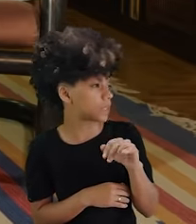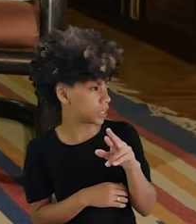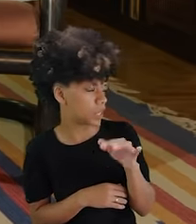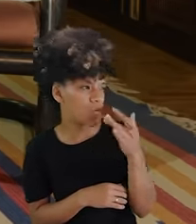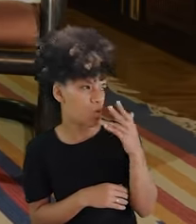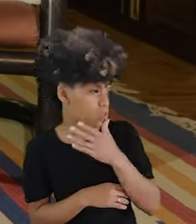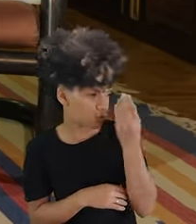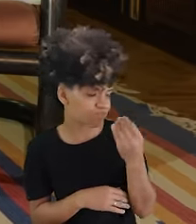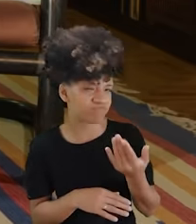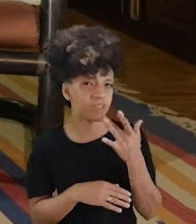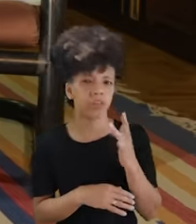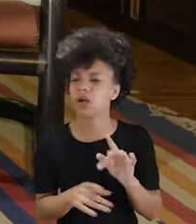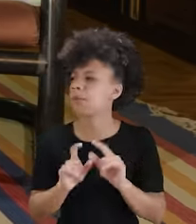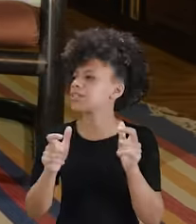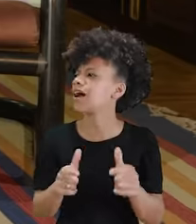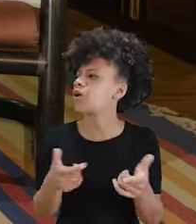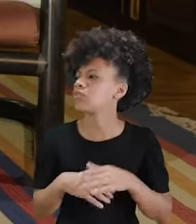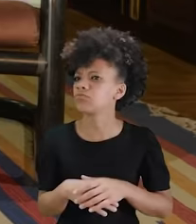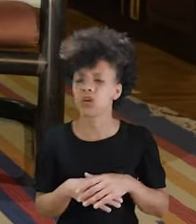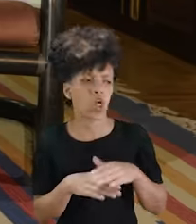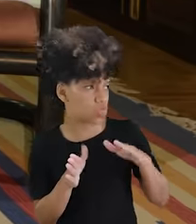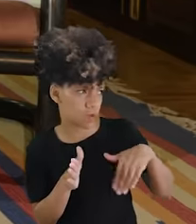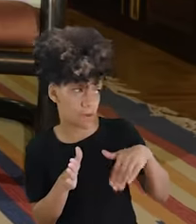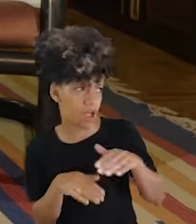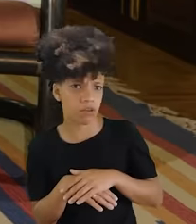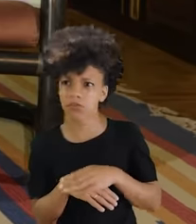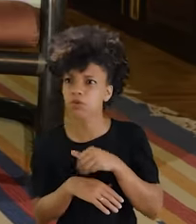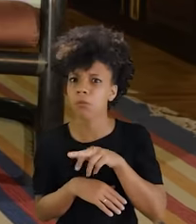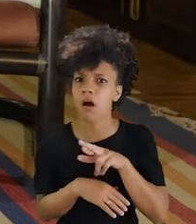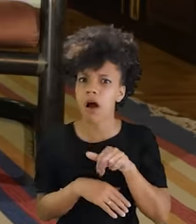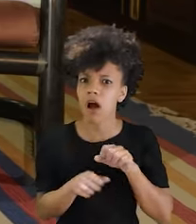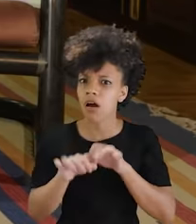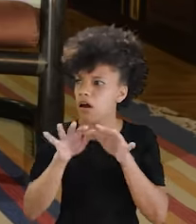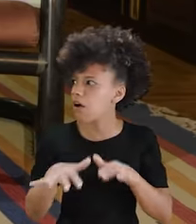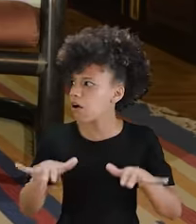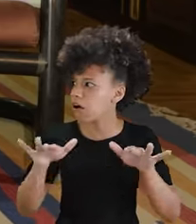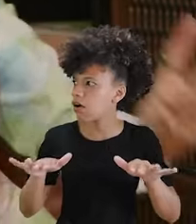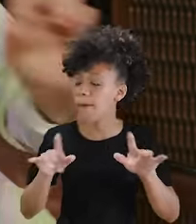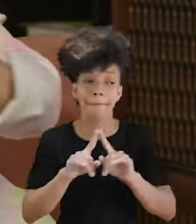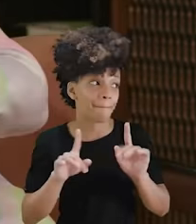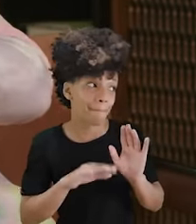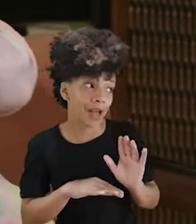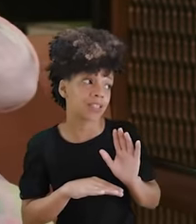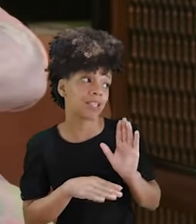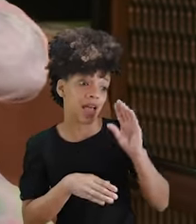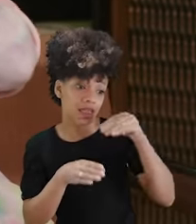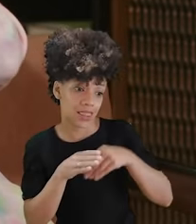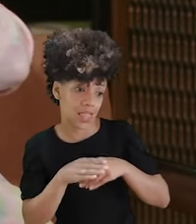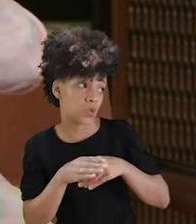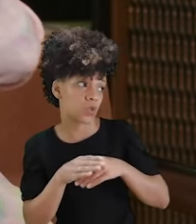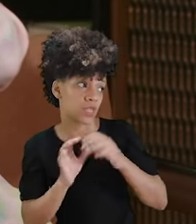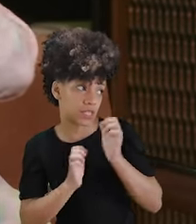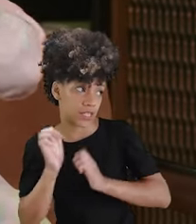Lembranças ainda não lembro mais para jogar fora lugar e joga onde no bar você vai tomar só que é tudo